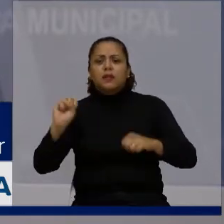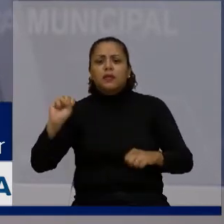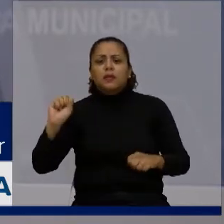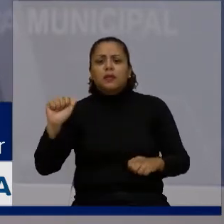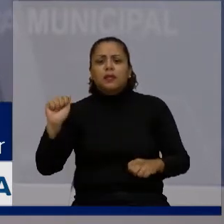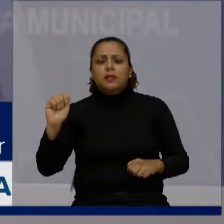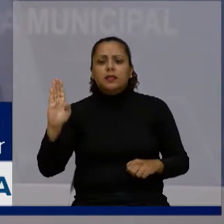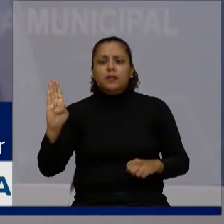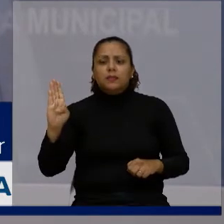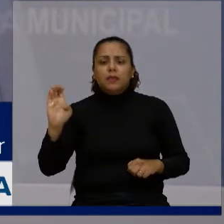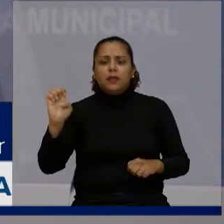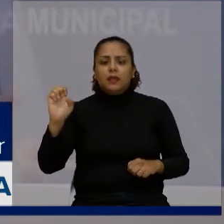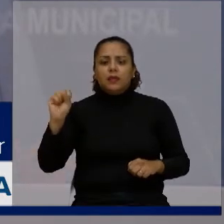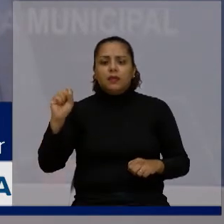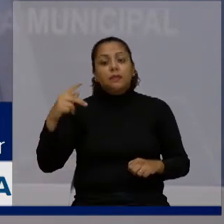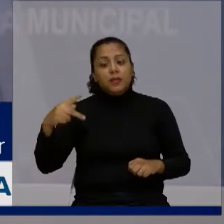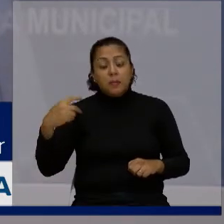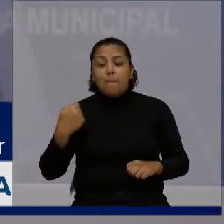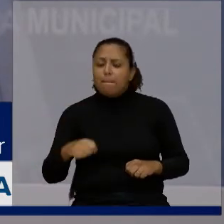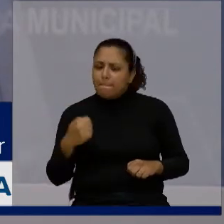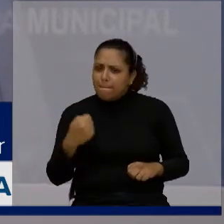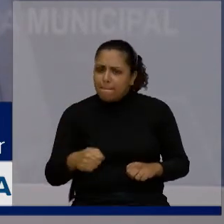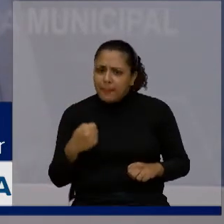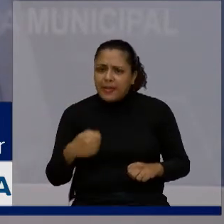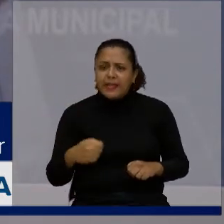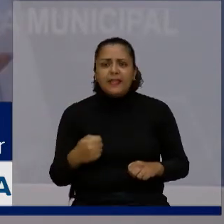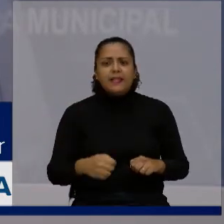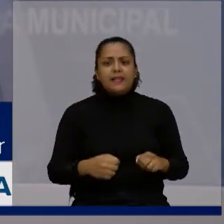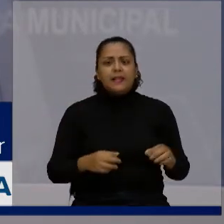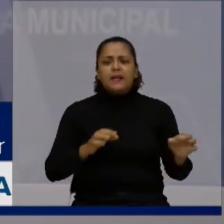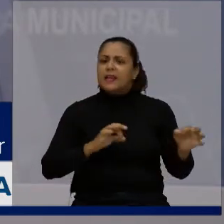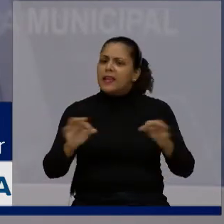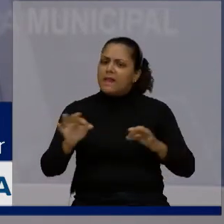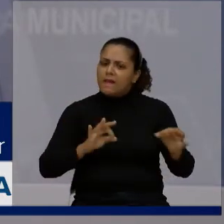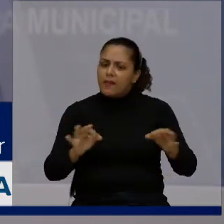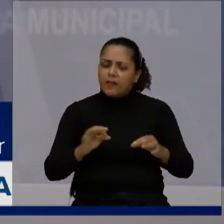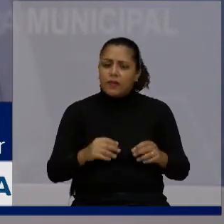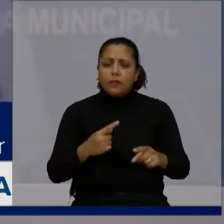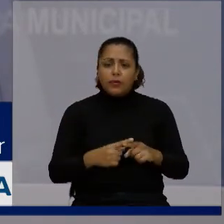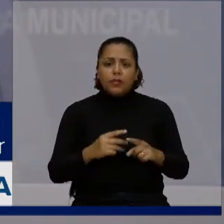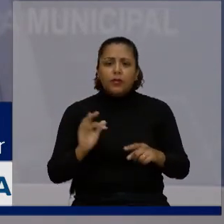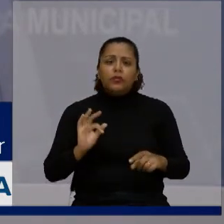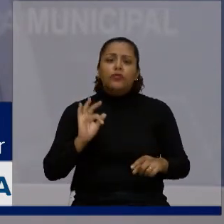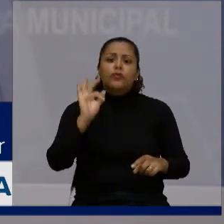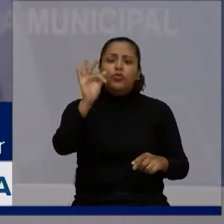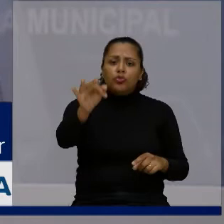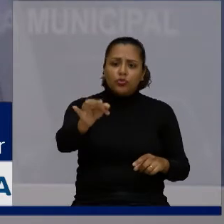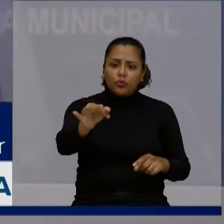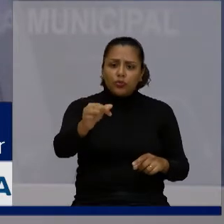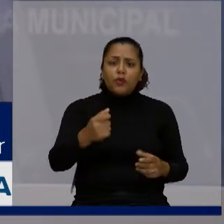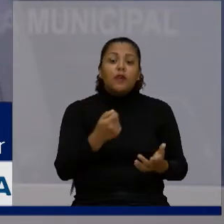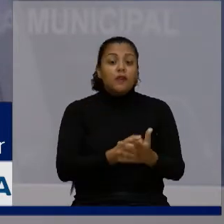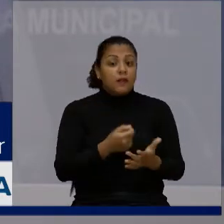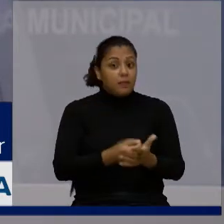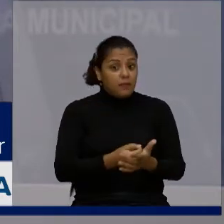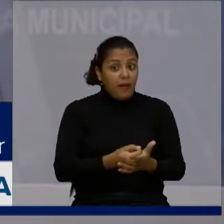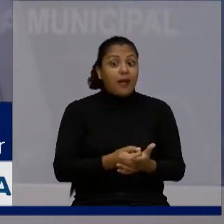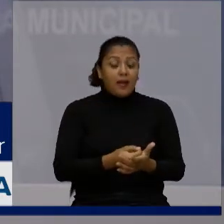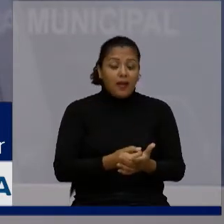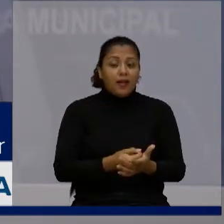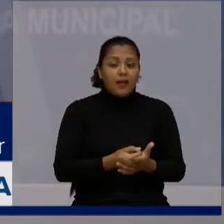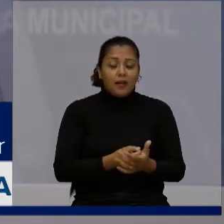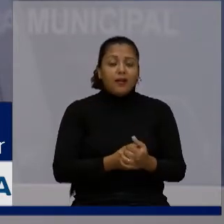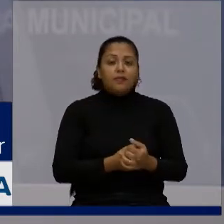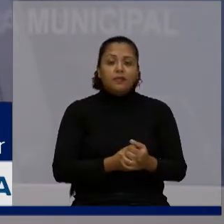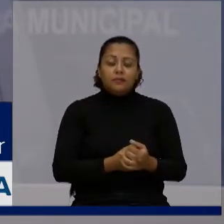rede de distribuição desta água. Porque senão, futuramente, nós pagaremos um preço muito alto por essa questão. Obrigado,